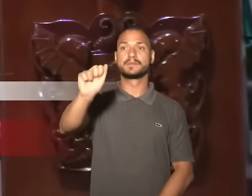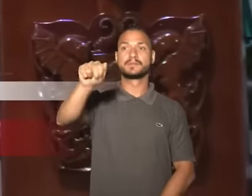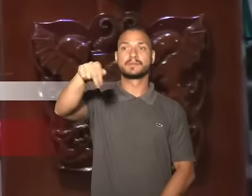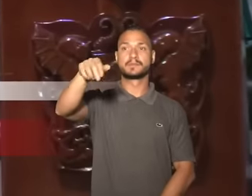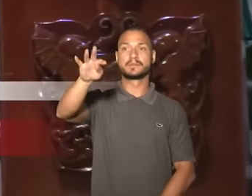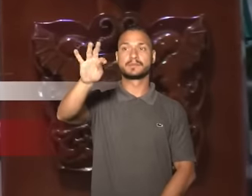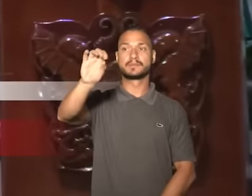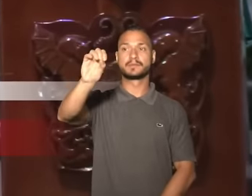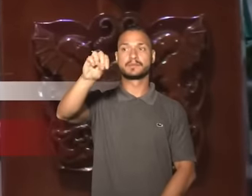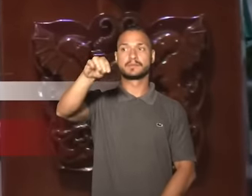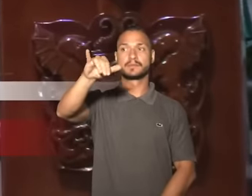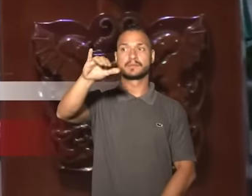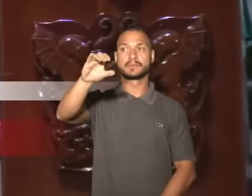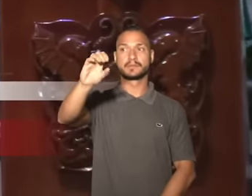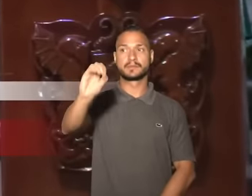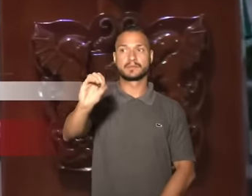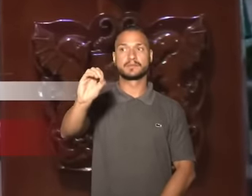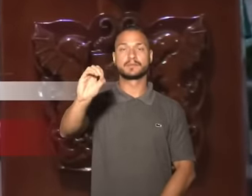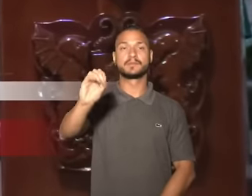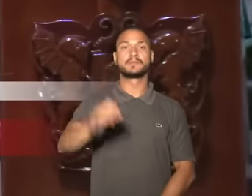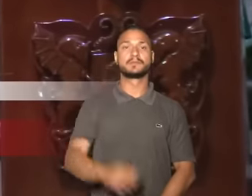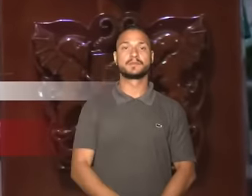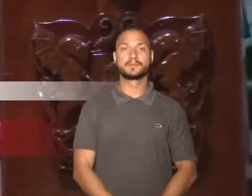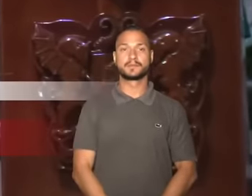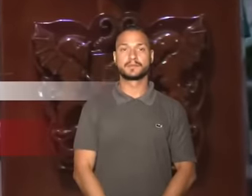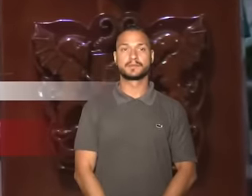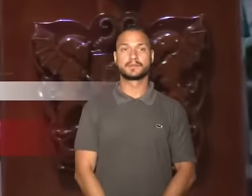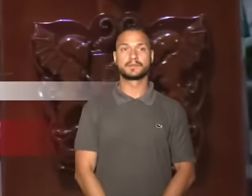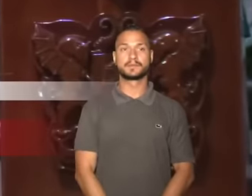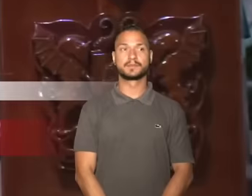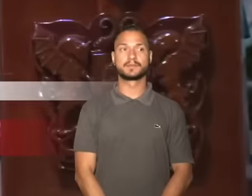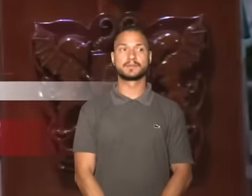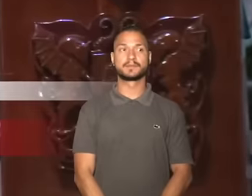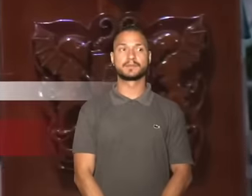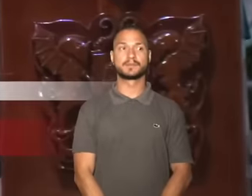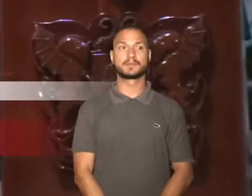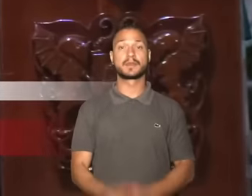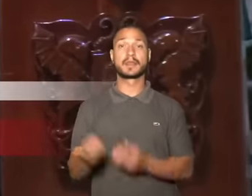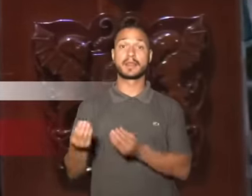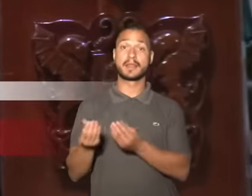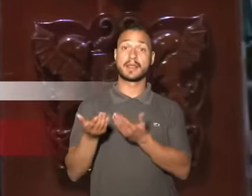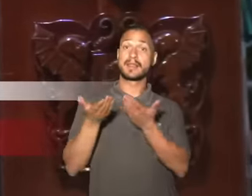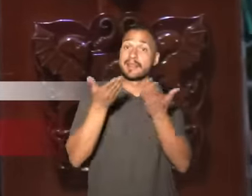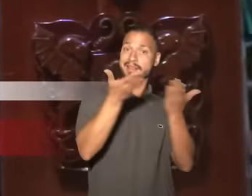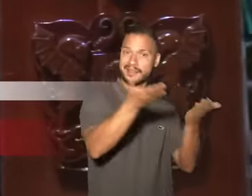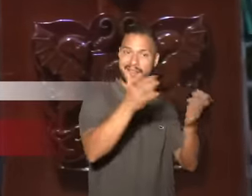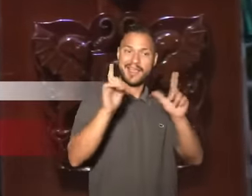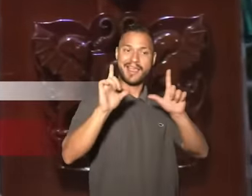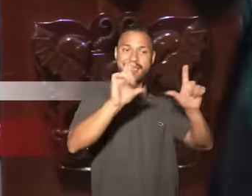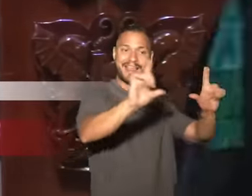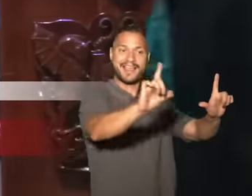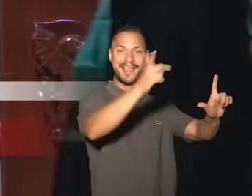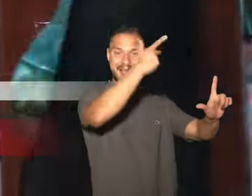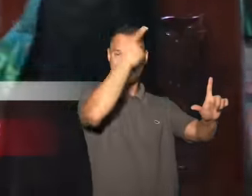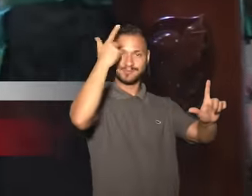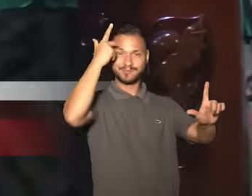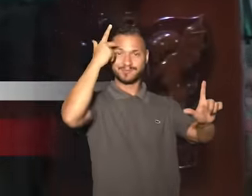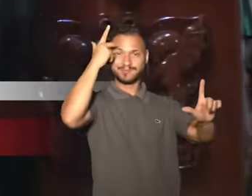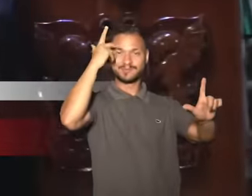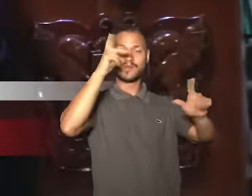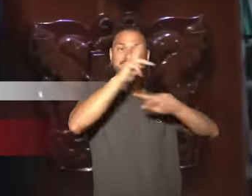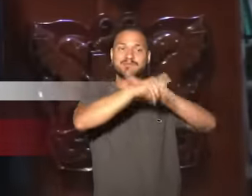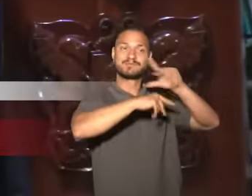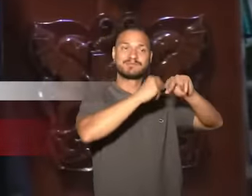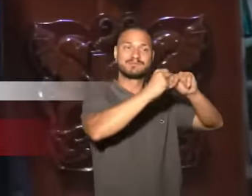Antônio Simões Ferreira Júnior, que entregará as placas aos